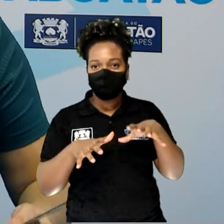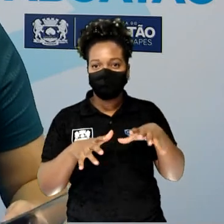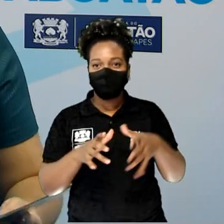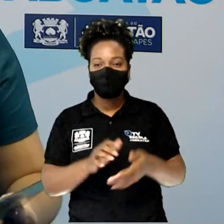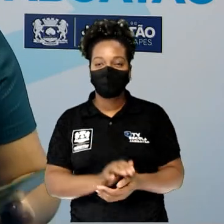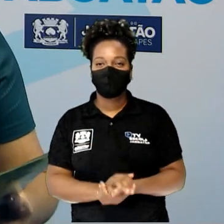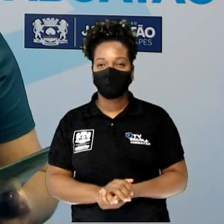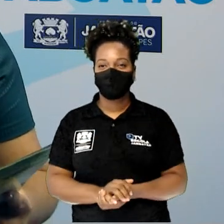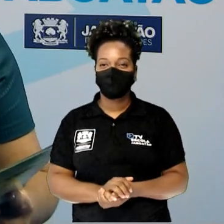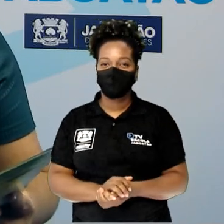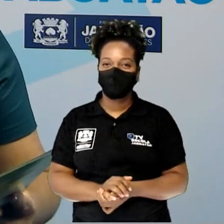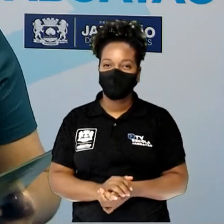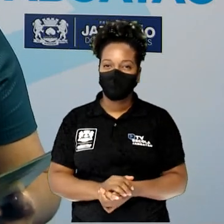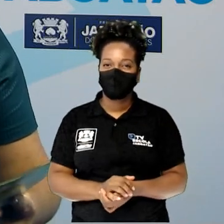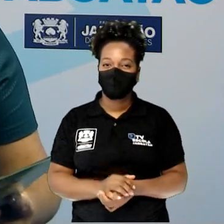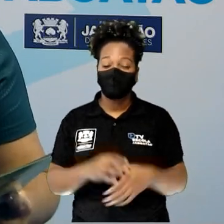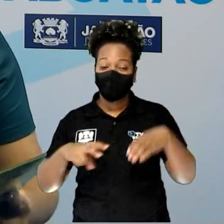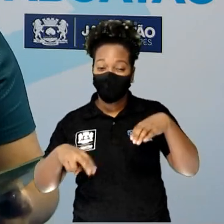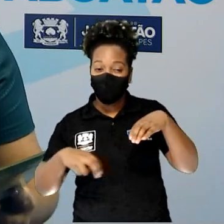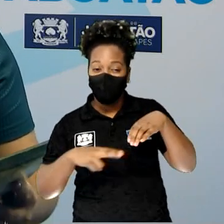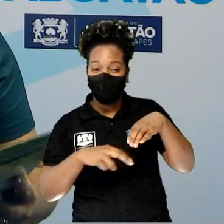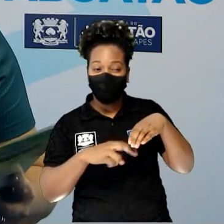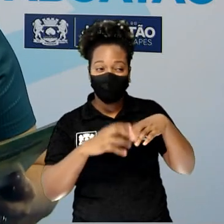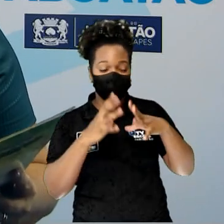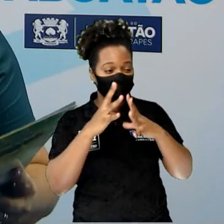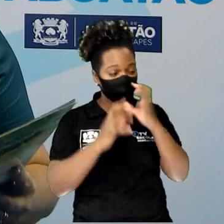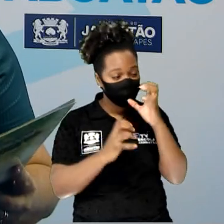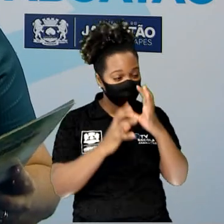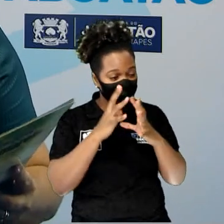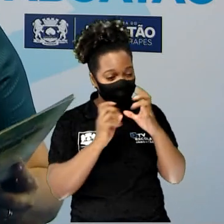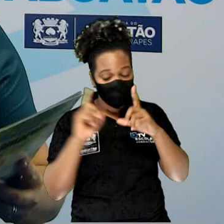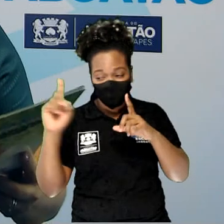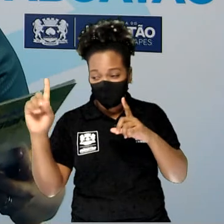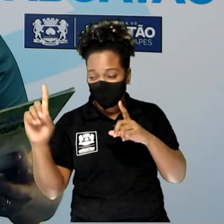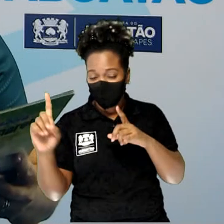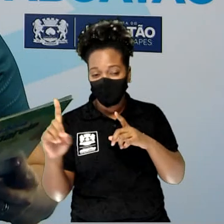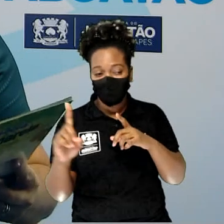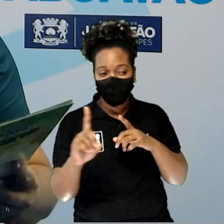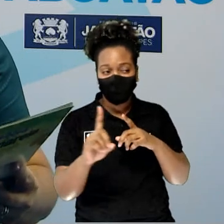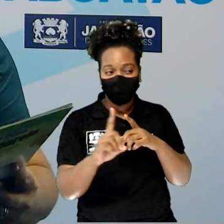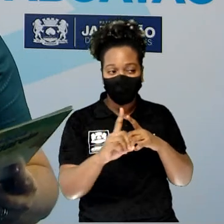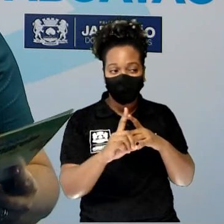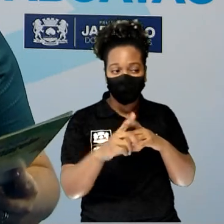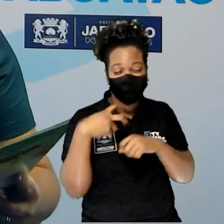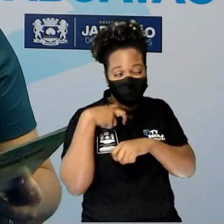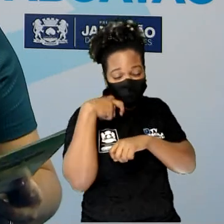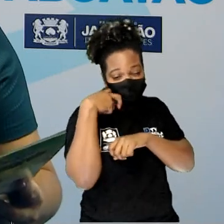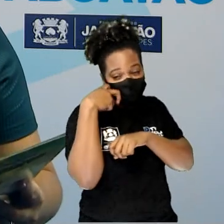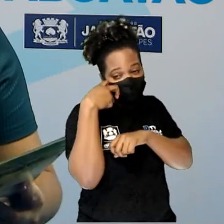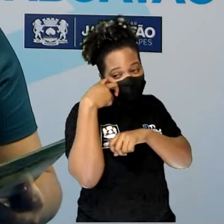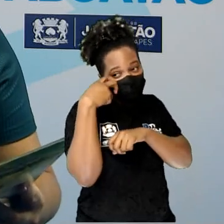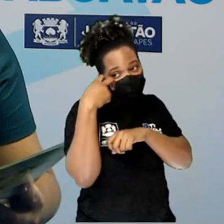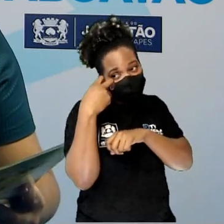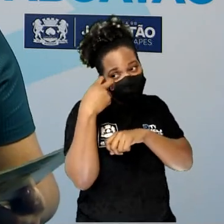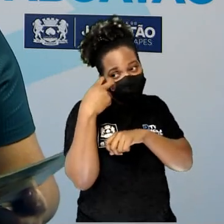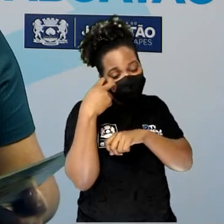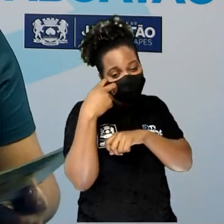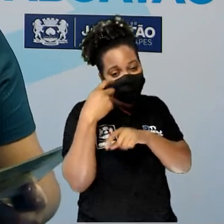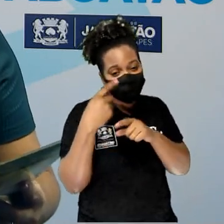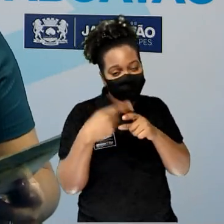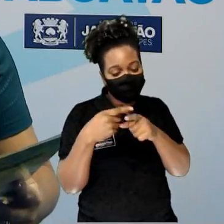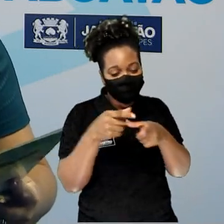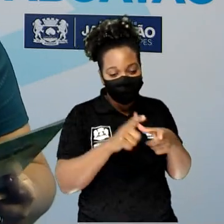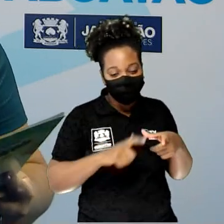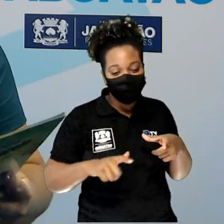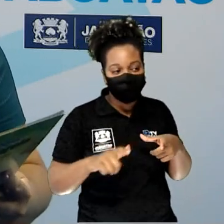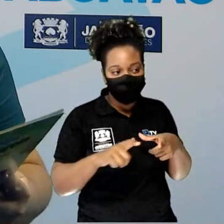carabina. O tatu se confundiu tudo. Voltou para casa totalmente envergonhado, pois caiu na armadilha do plano que